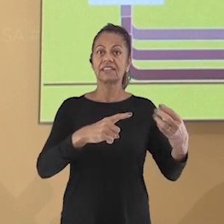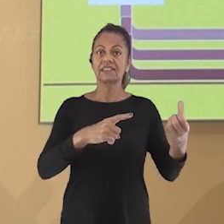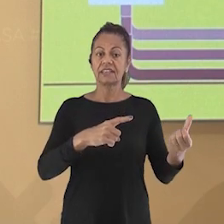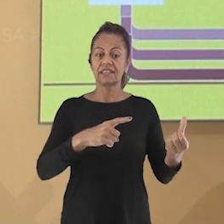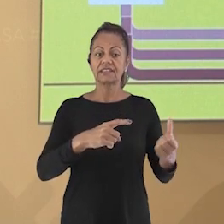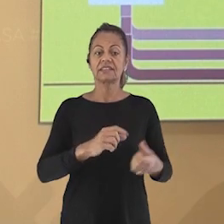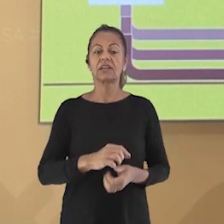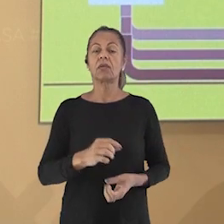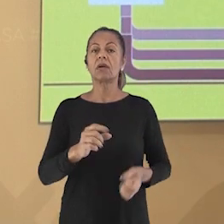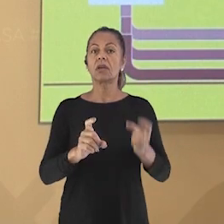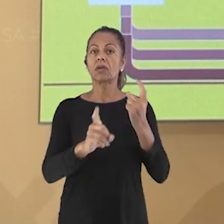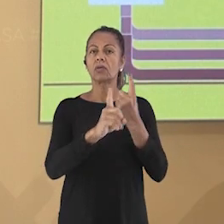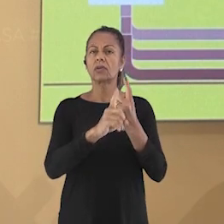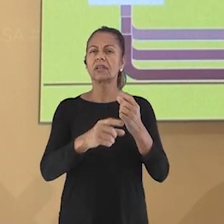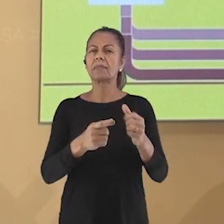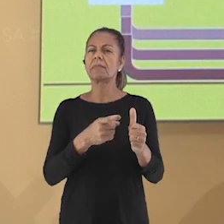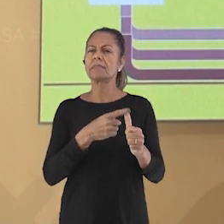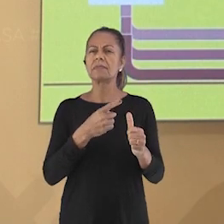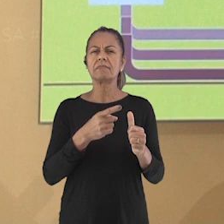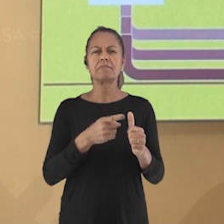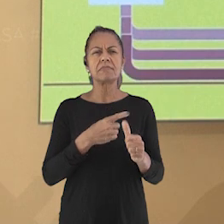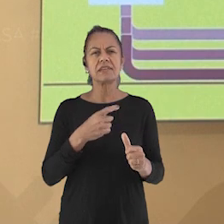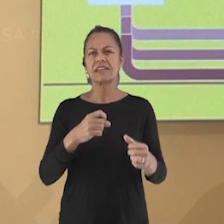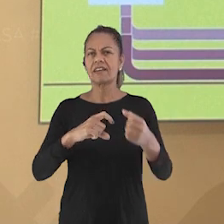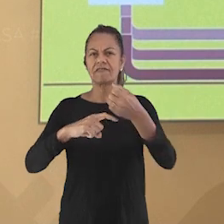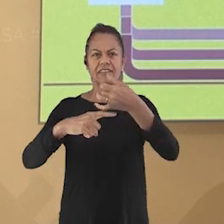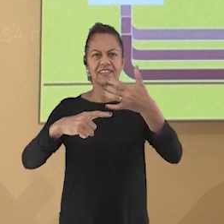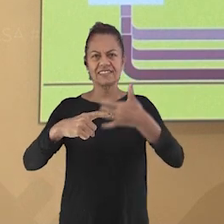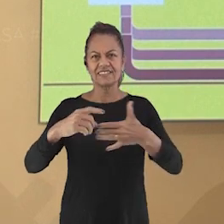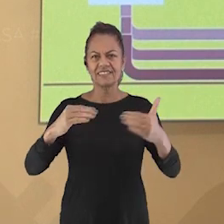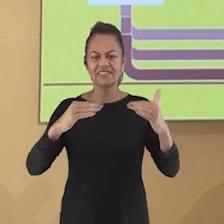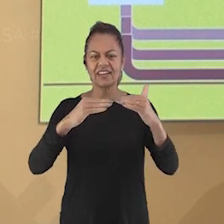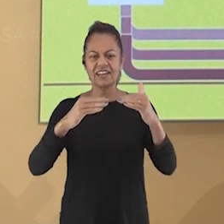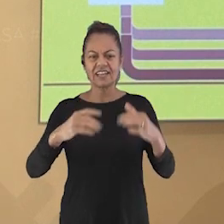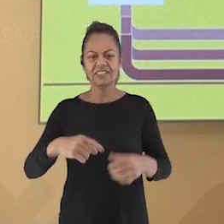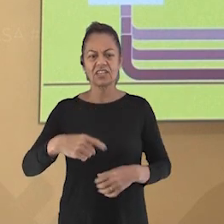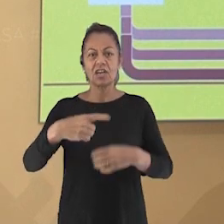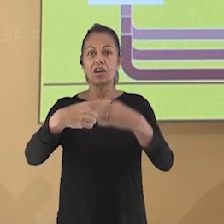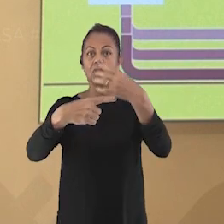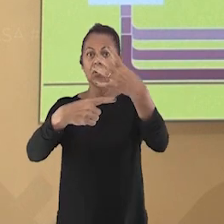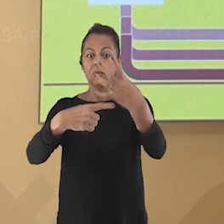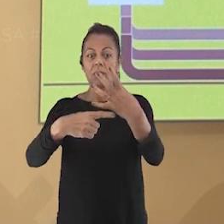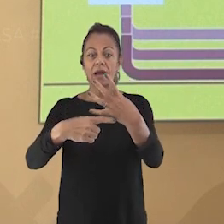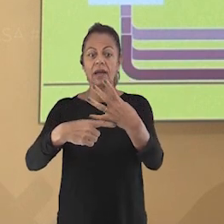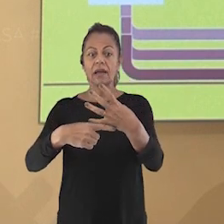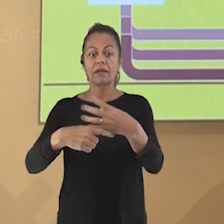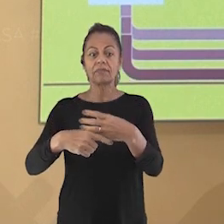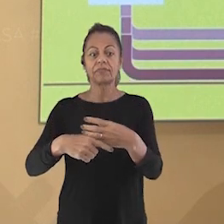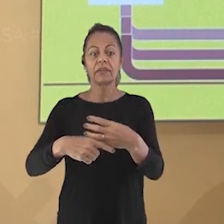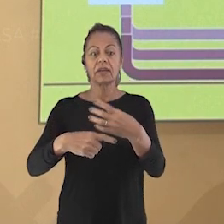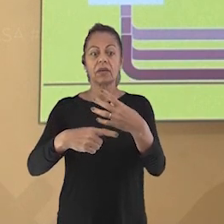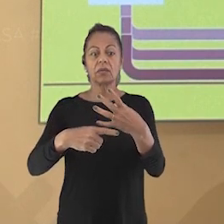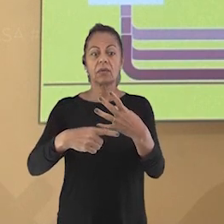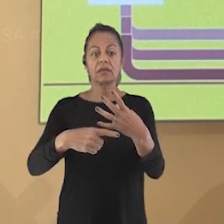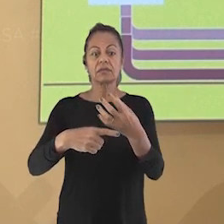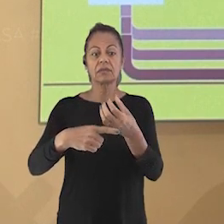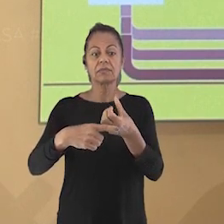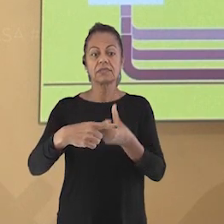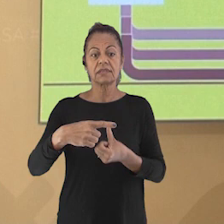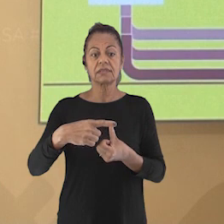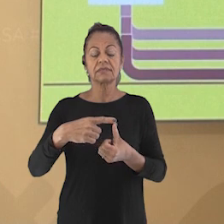a primeira fração equivalente de 2/3. 4/6. 4 sobre 6. Depois,